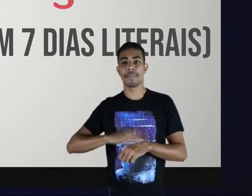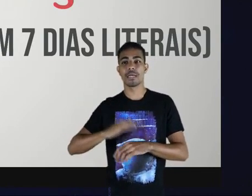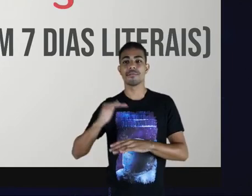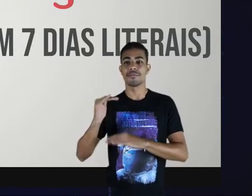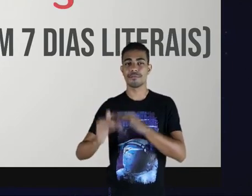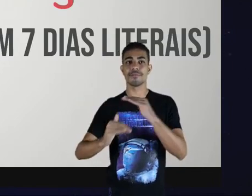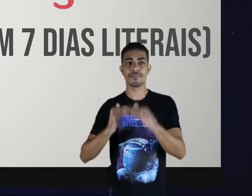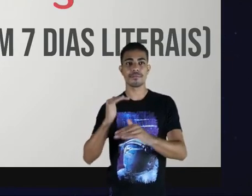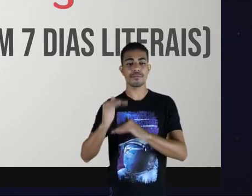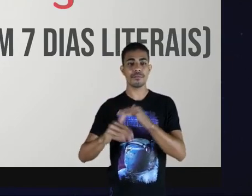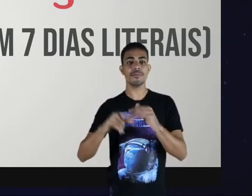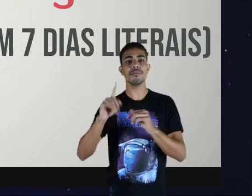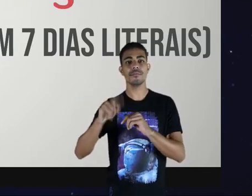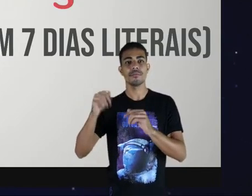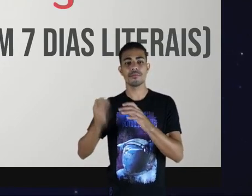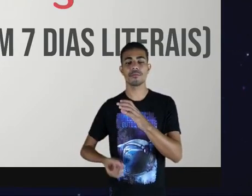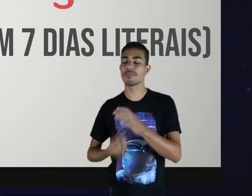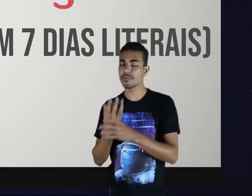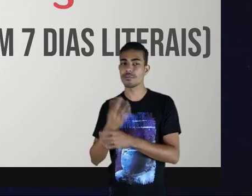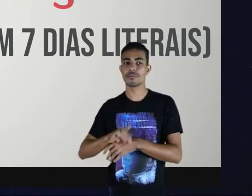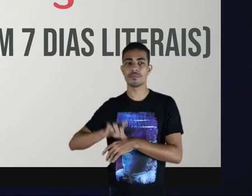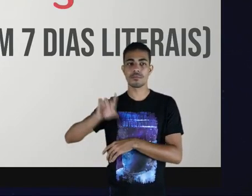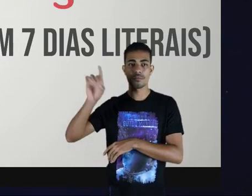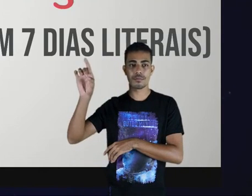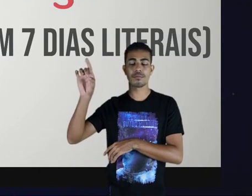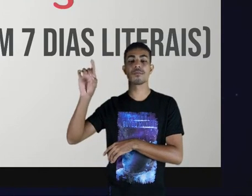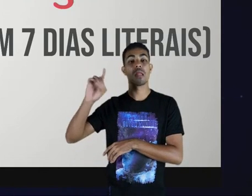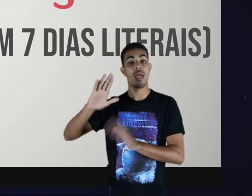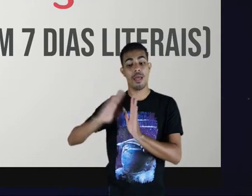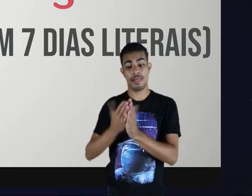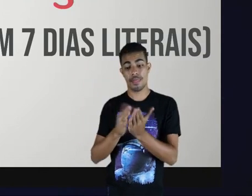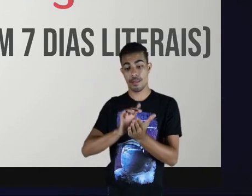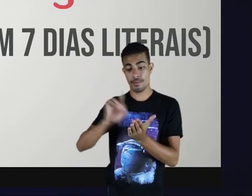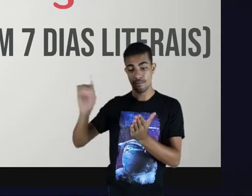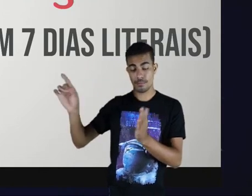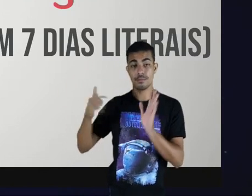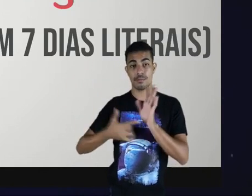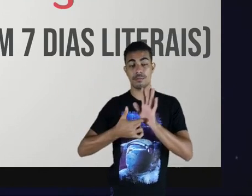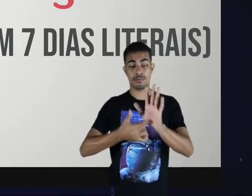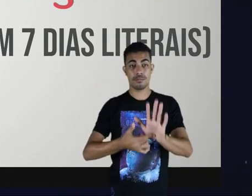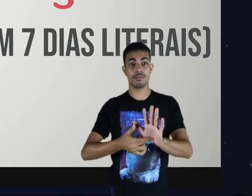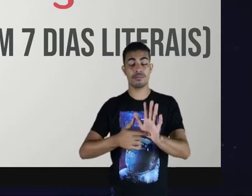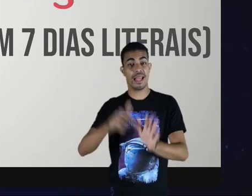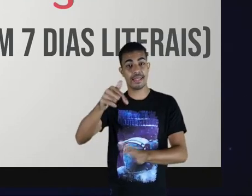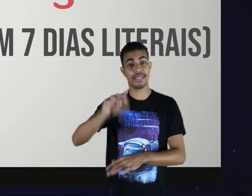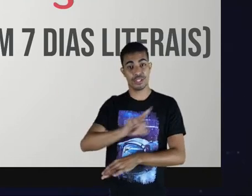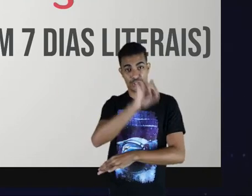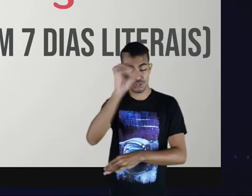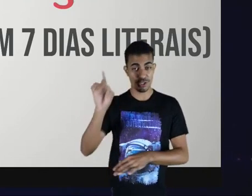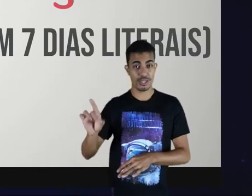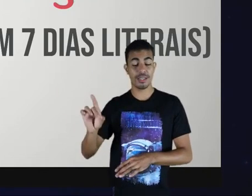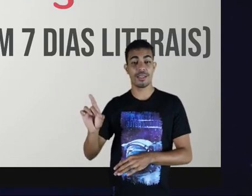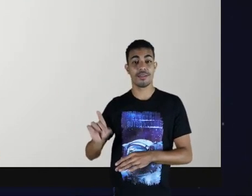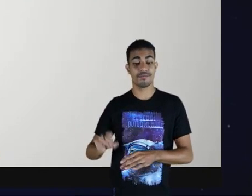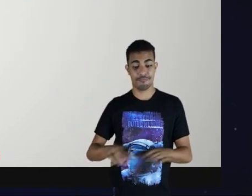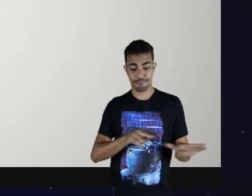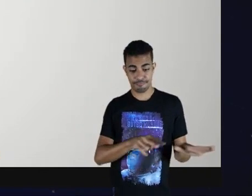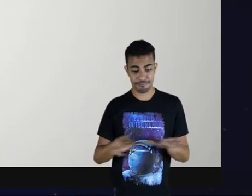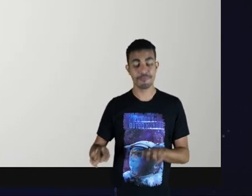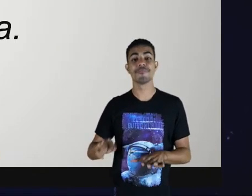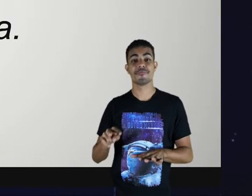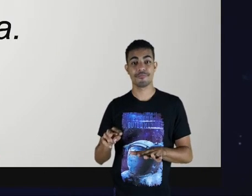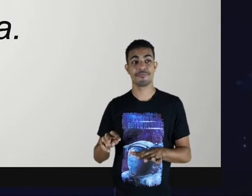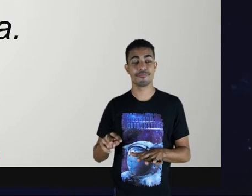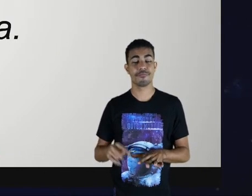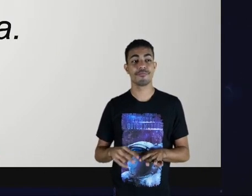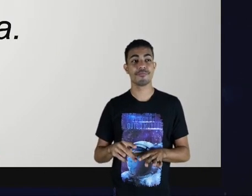evolucionistas. A criação de Deus, como a Bíblia fala, em 7 dias literais. E temos passagens bíblicas.